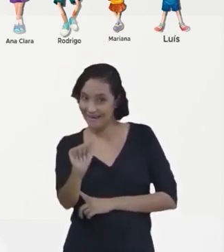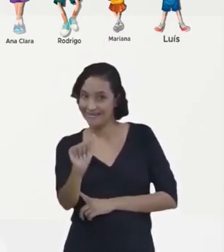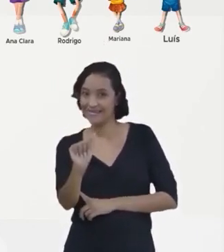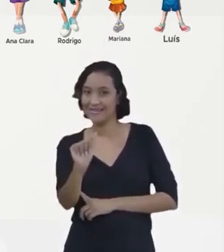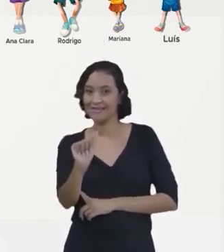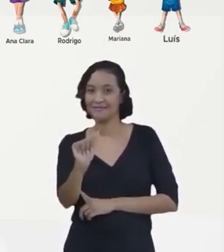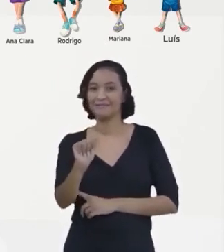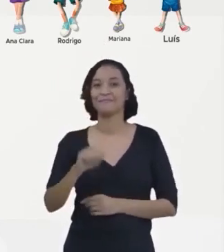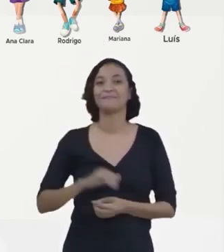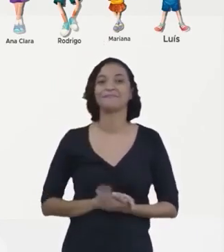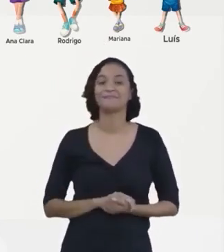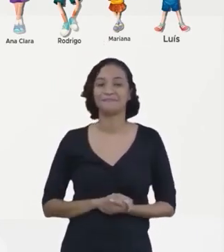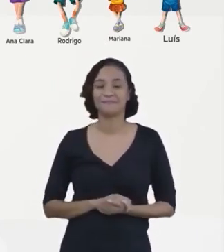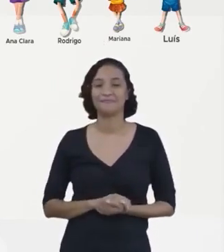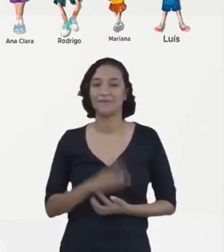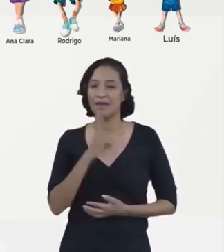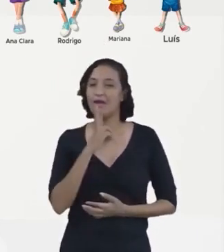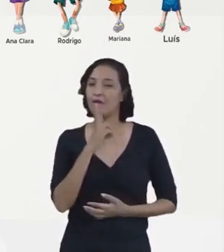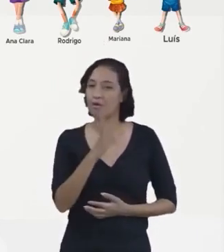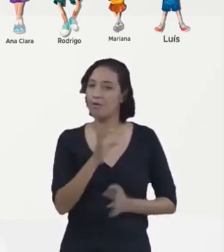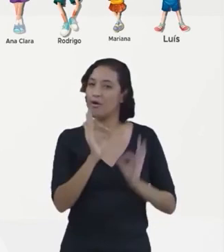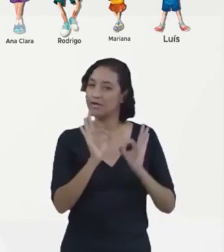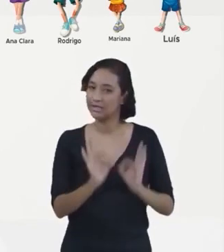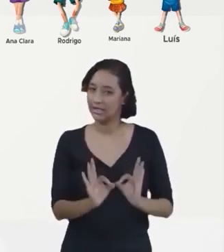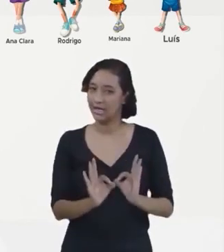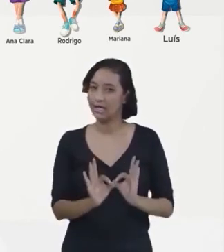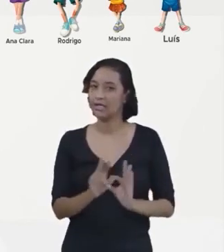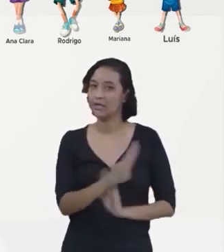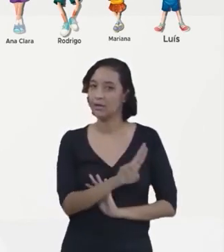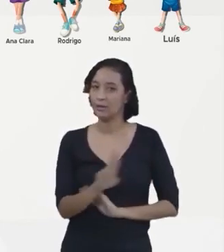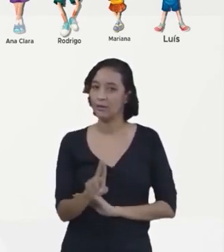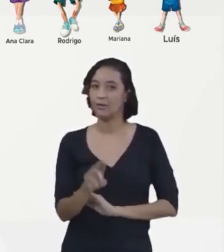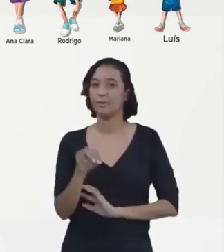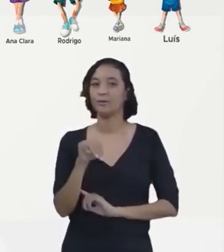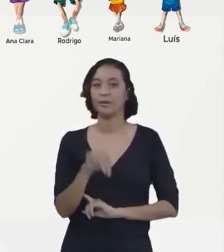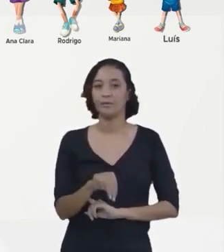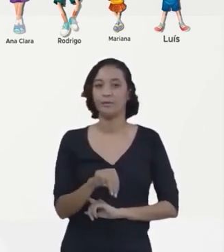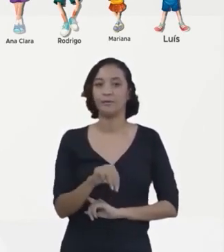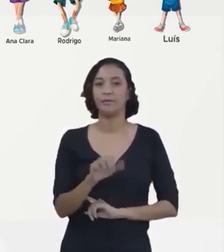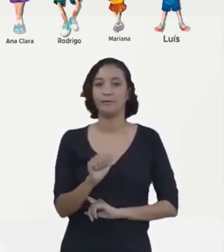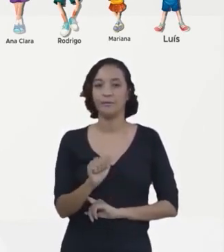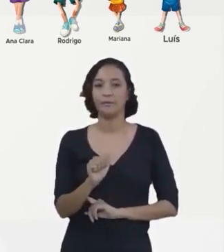Mariana. Então, a criança mais baixa, Mariana.